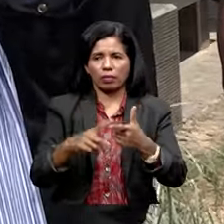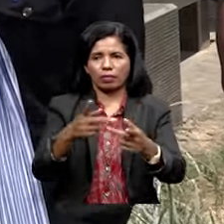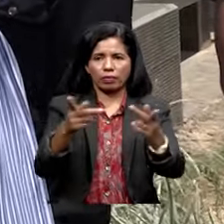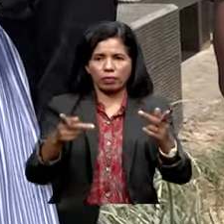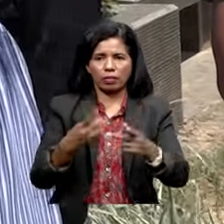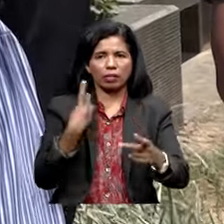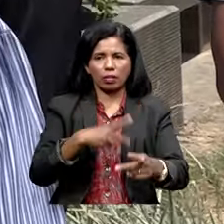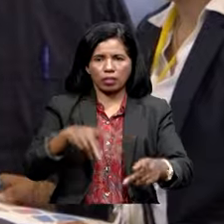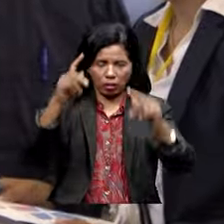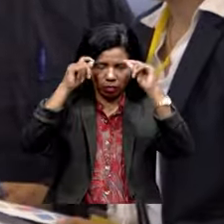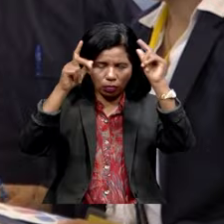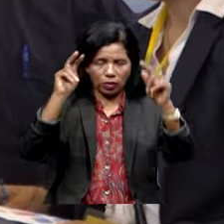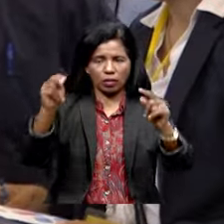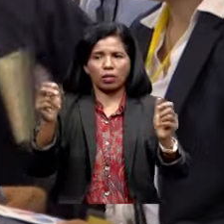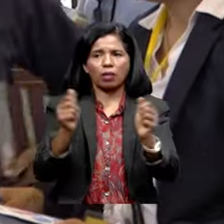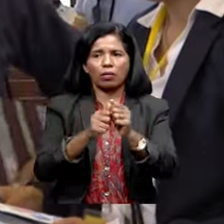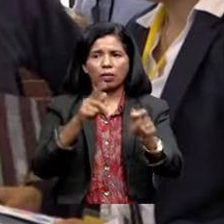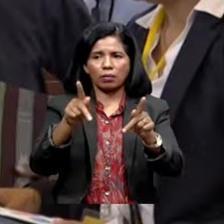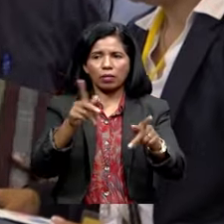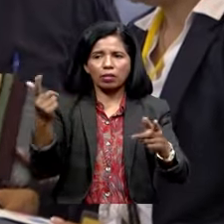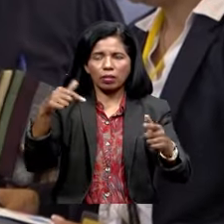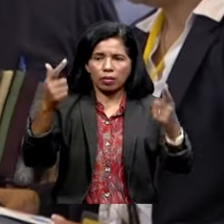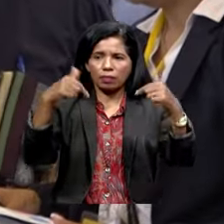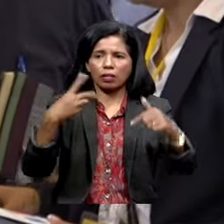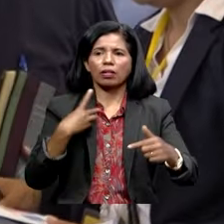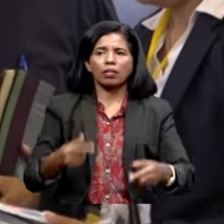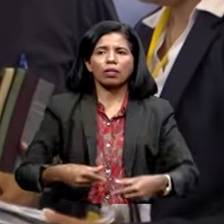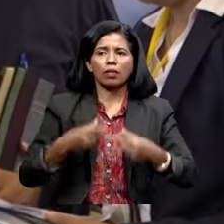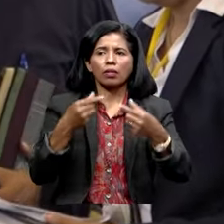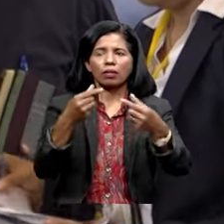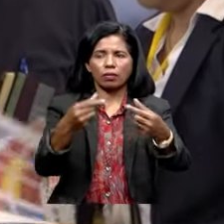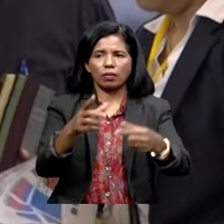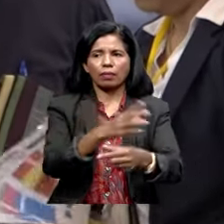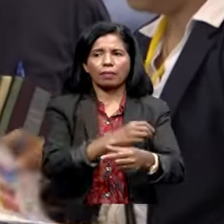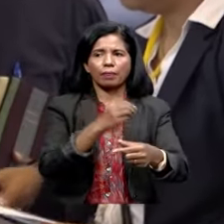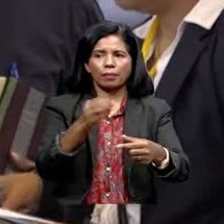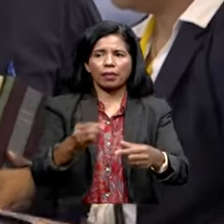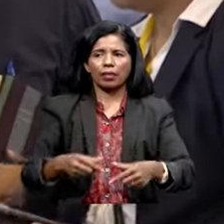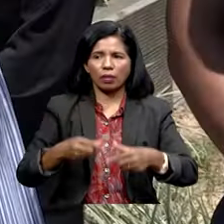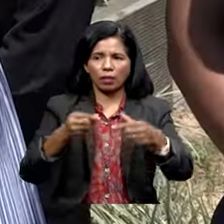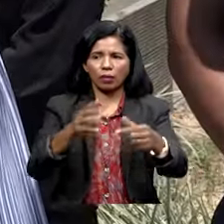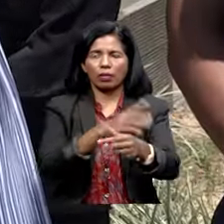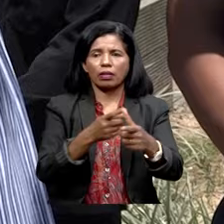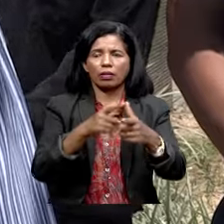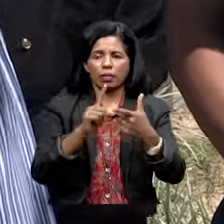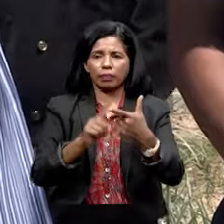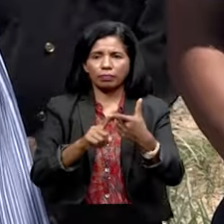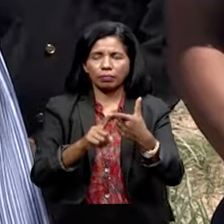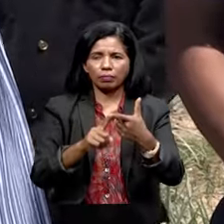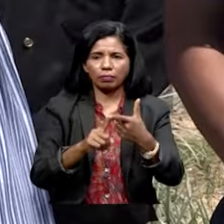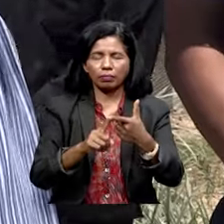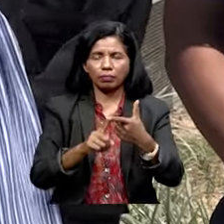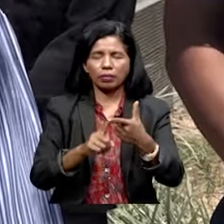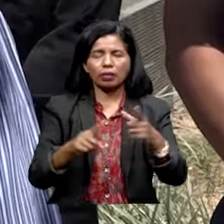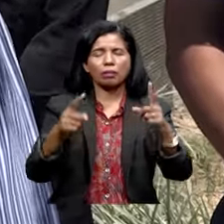de Timor Nenia, ou será que será mais, né? Fora União, né? Fora metal detector, fora mirror, né? Fora de ver, a tua lenda